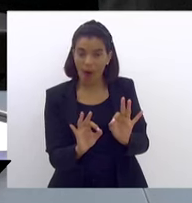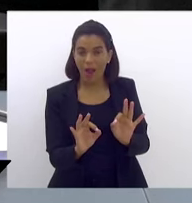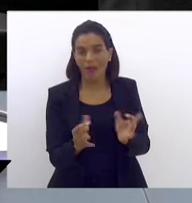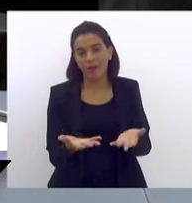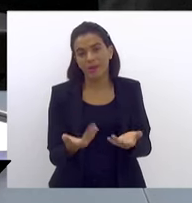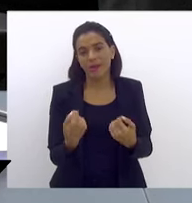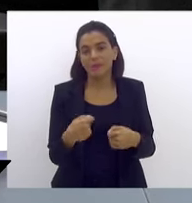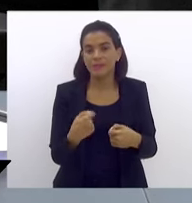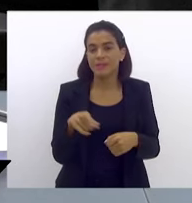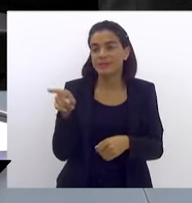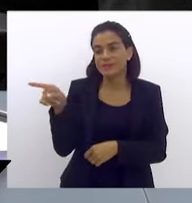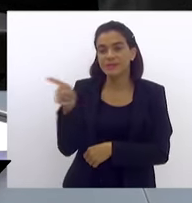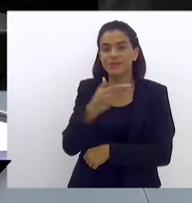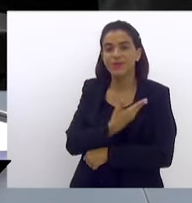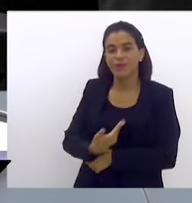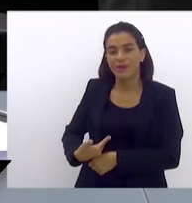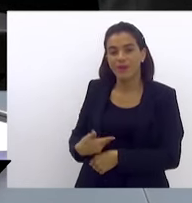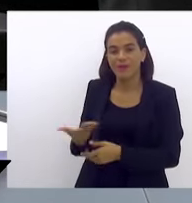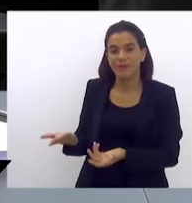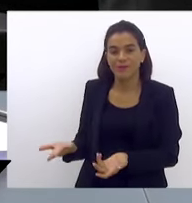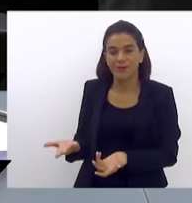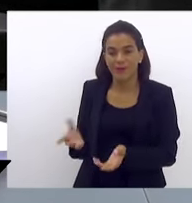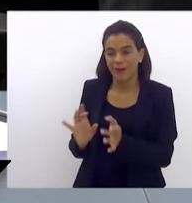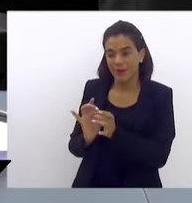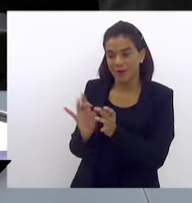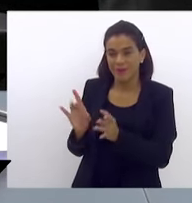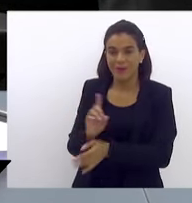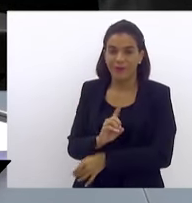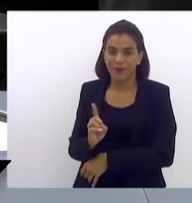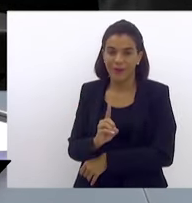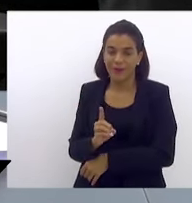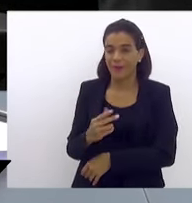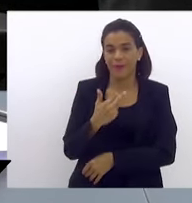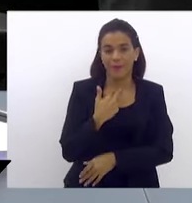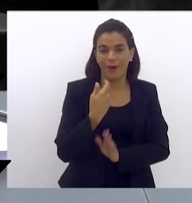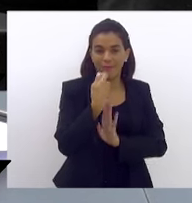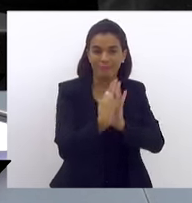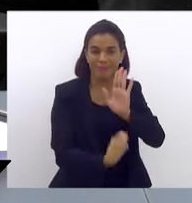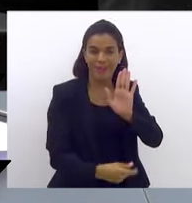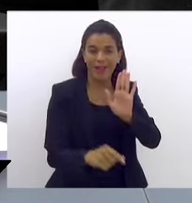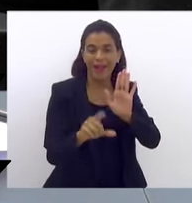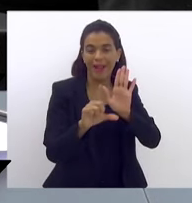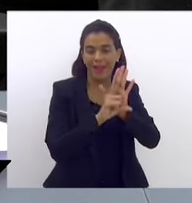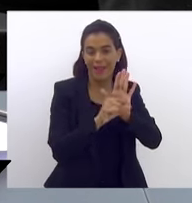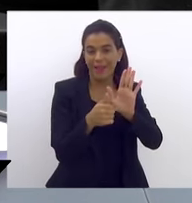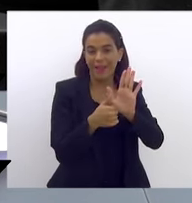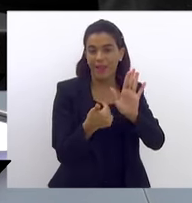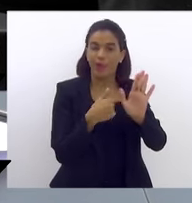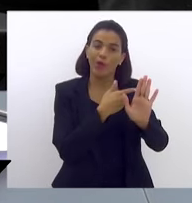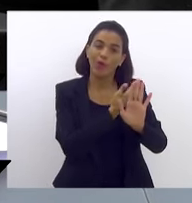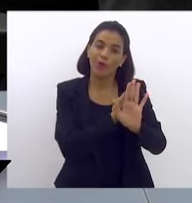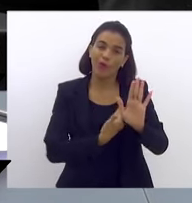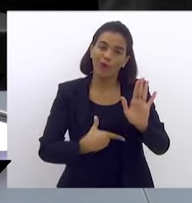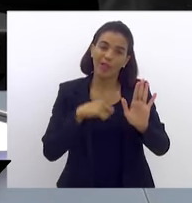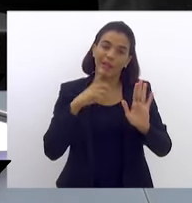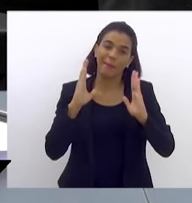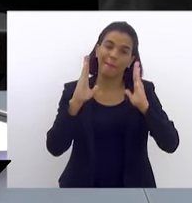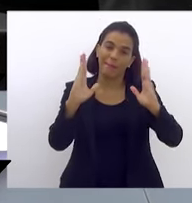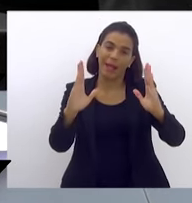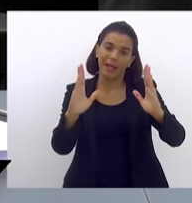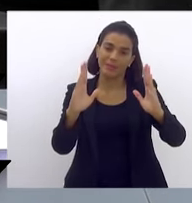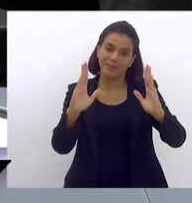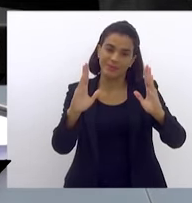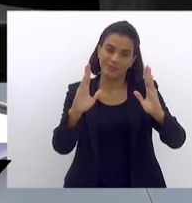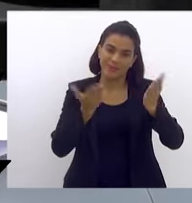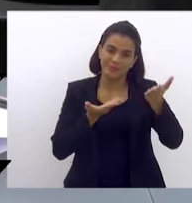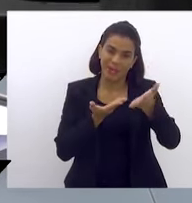dependência da regulamenta você pode escrever na lei que o governador tem X tem o prazo X para regulamentar